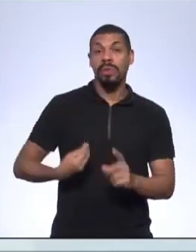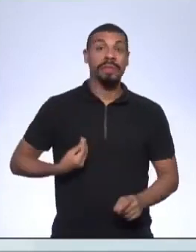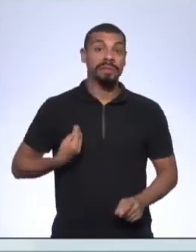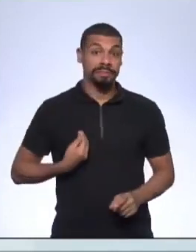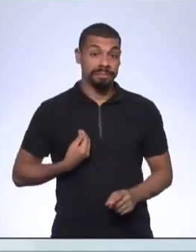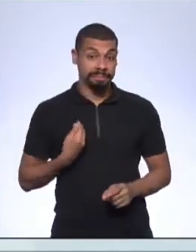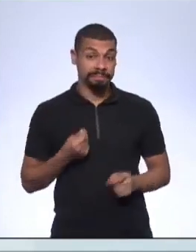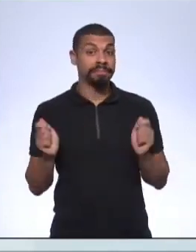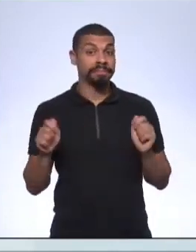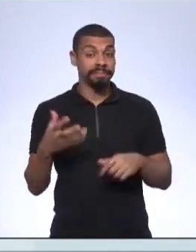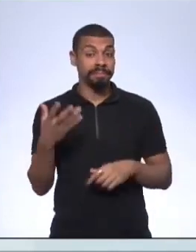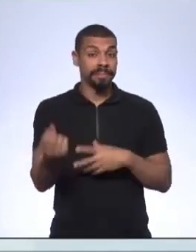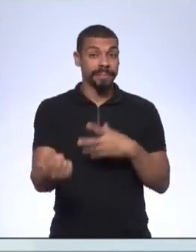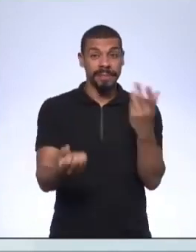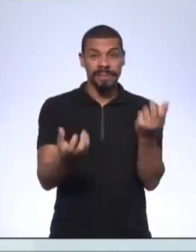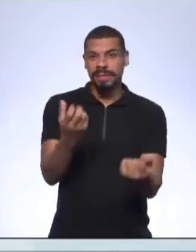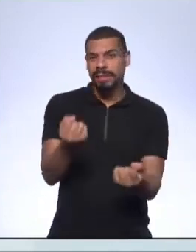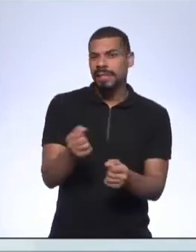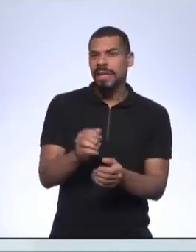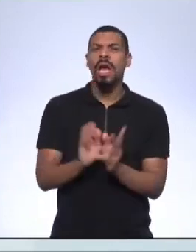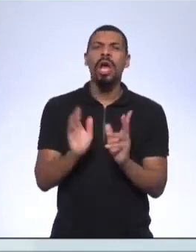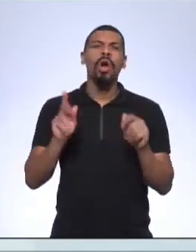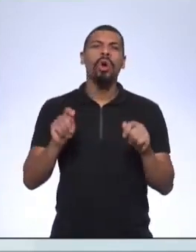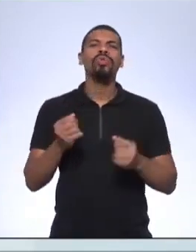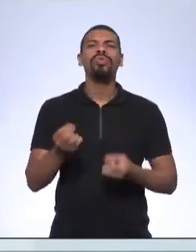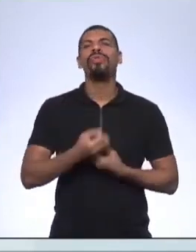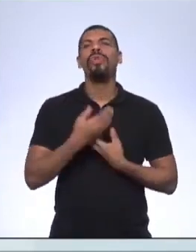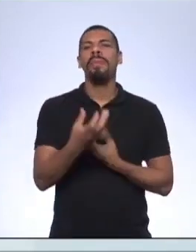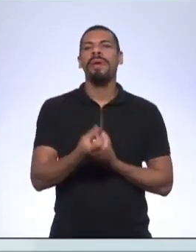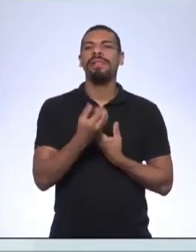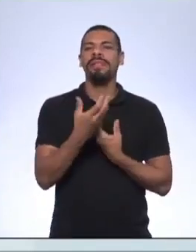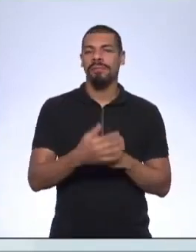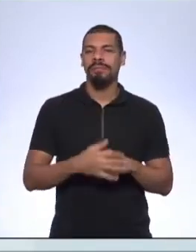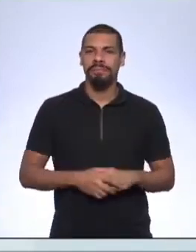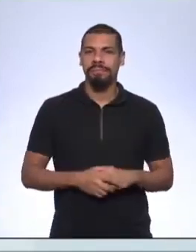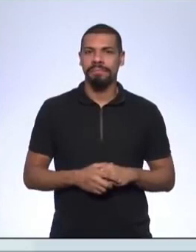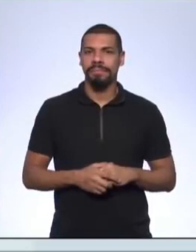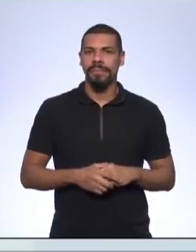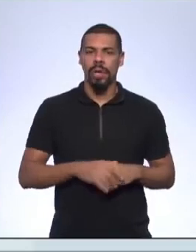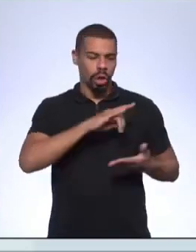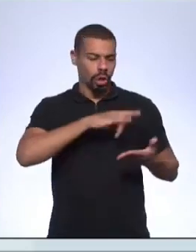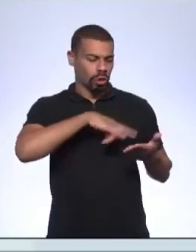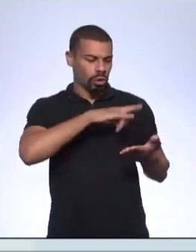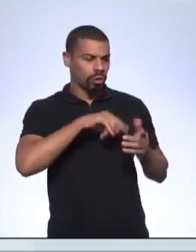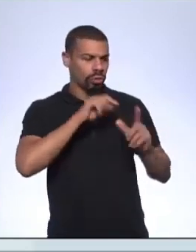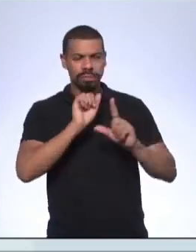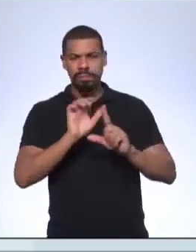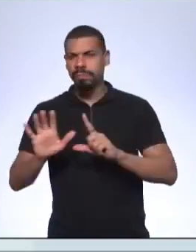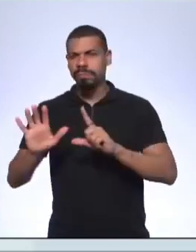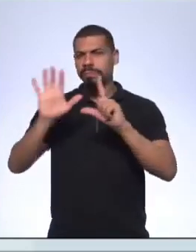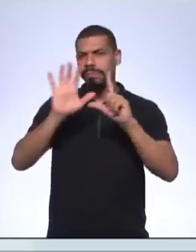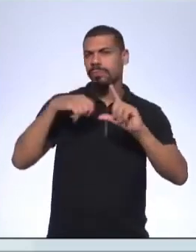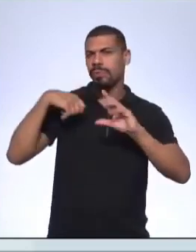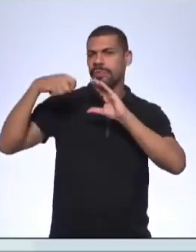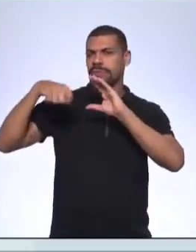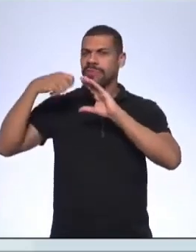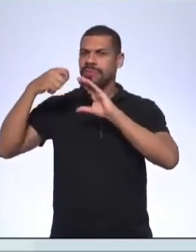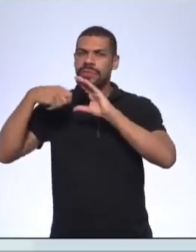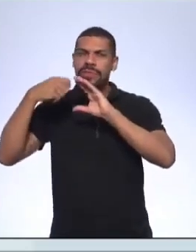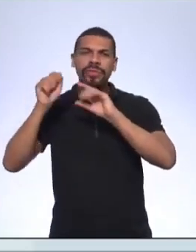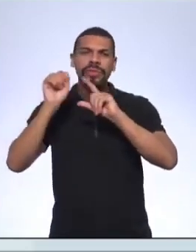quanto ao acesso, à transmissão, captação e distribuição de informações, dados, vídeos, imagens, áudios, entre